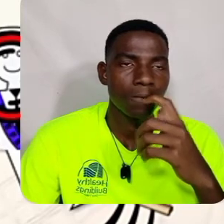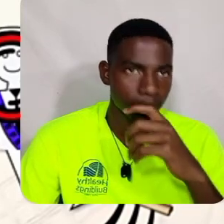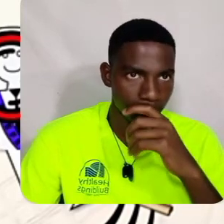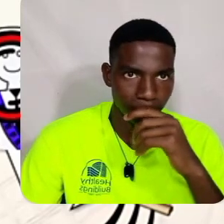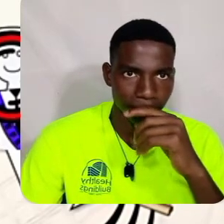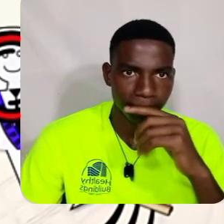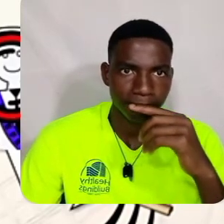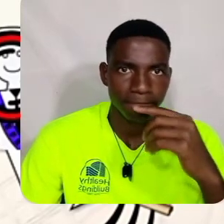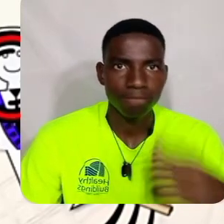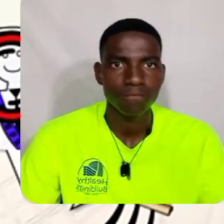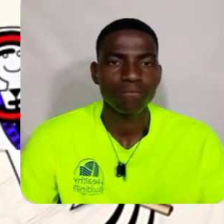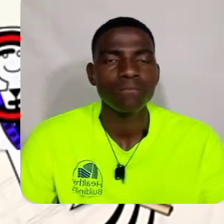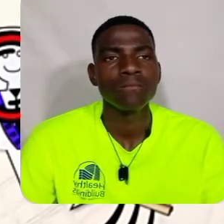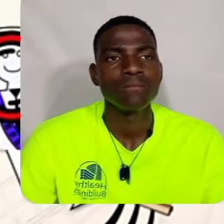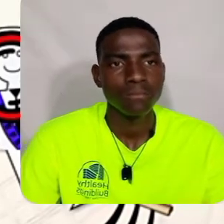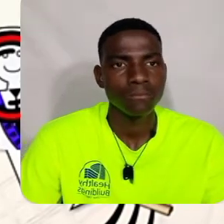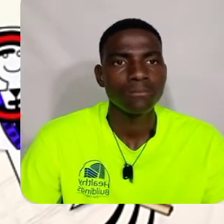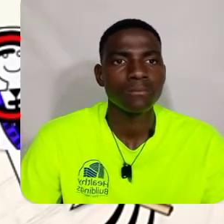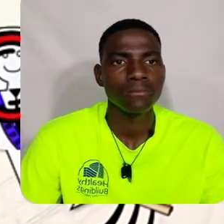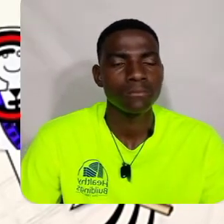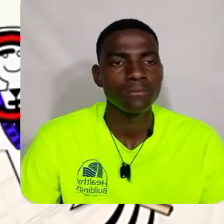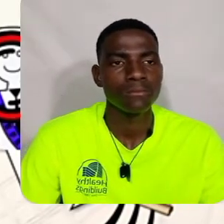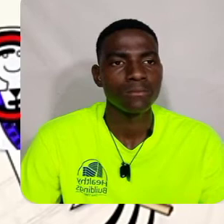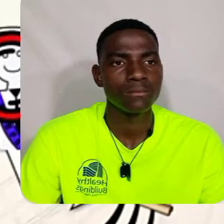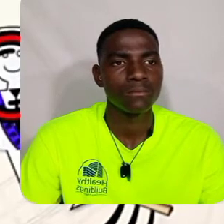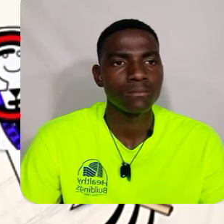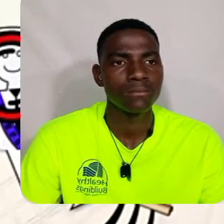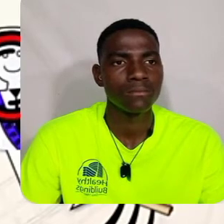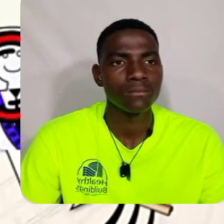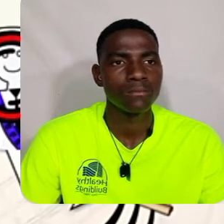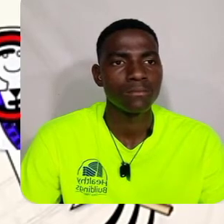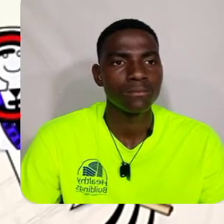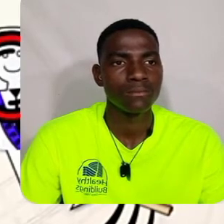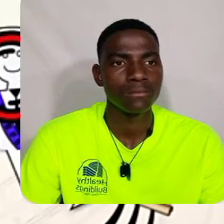tem pessoas que trabalham ajudando ele ou ela. Essas pessoas são